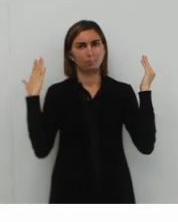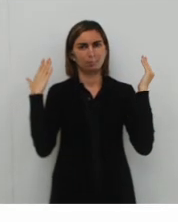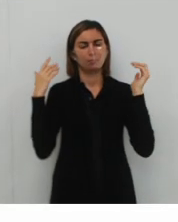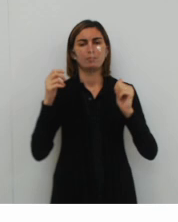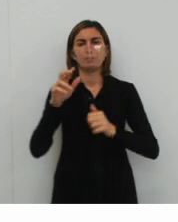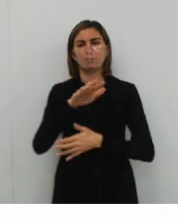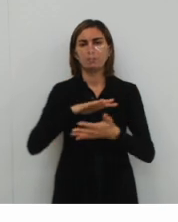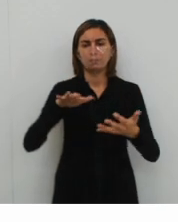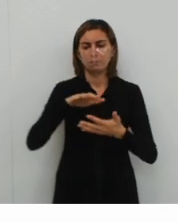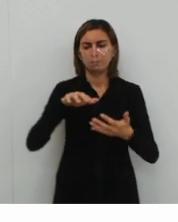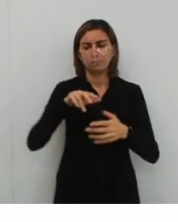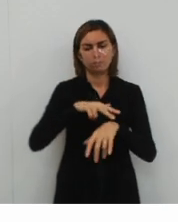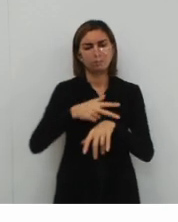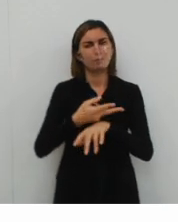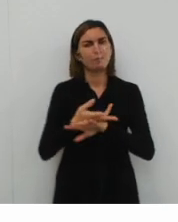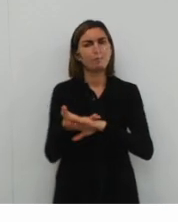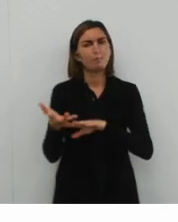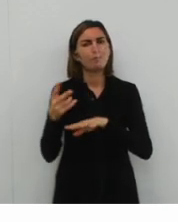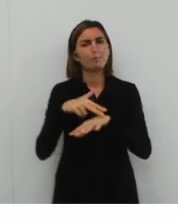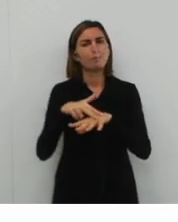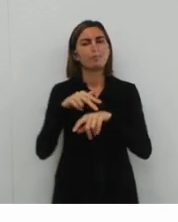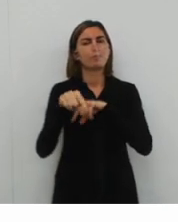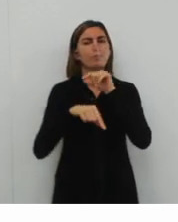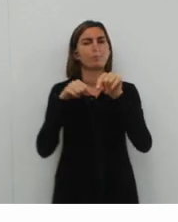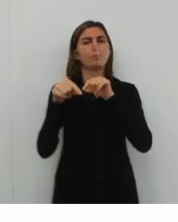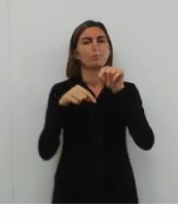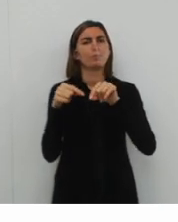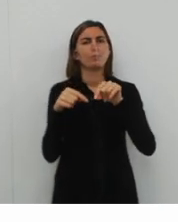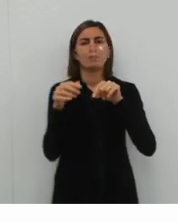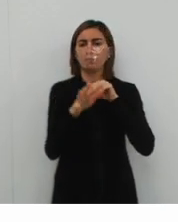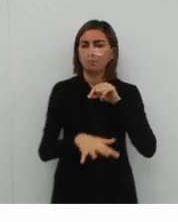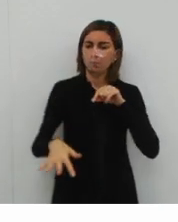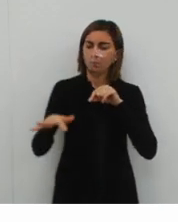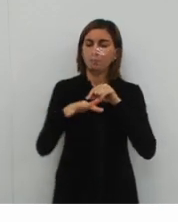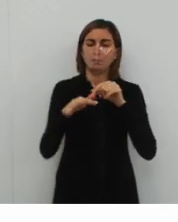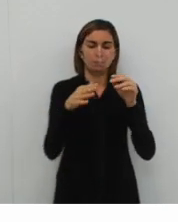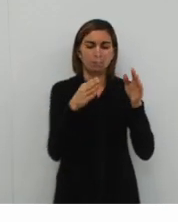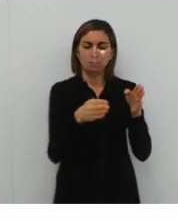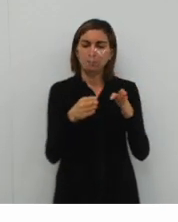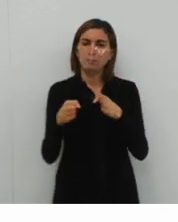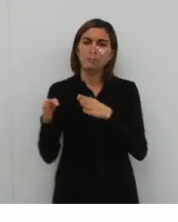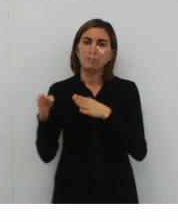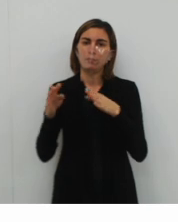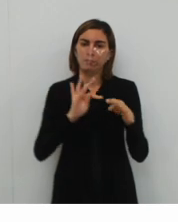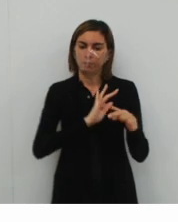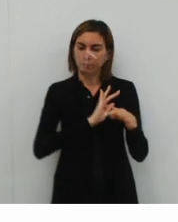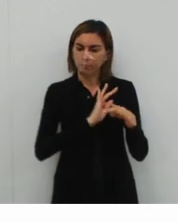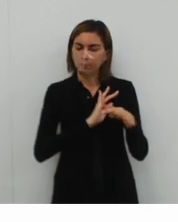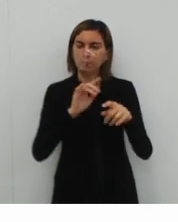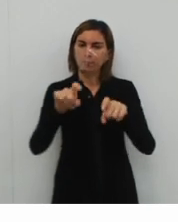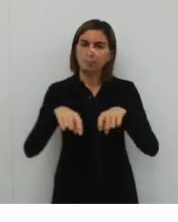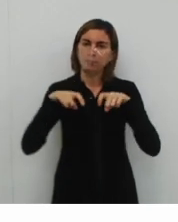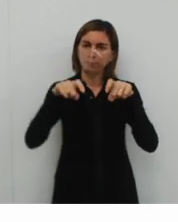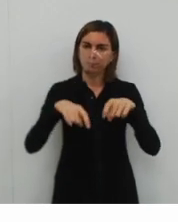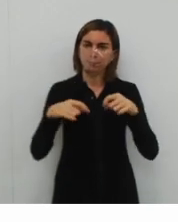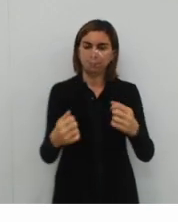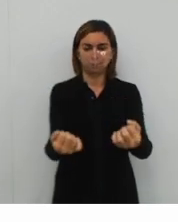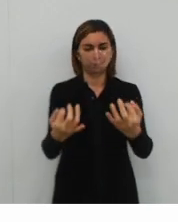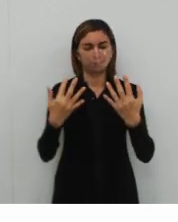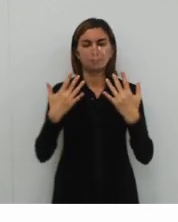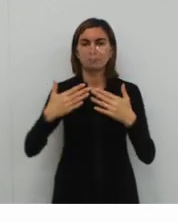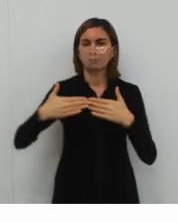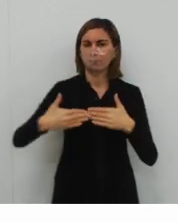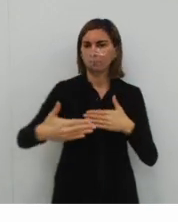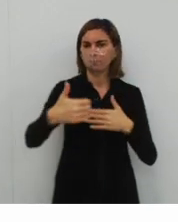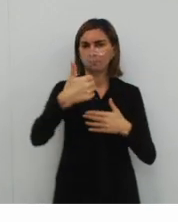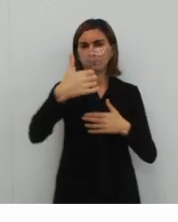Verde, ligado aí no slide, ele é o quê? É o meio de modernização das técnicas agrícolas que ocorreram a partir